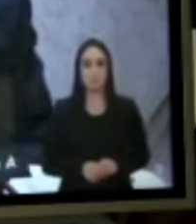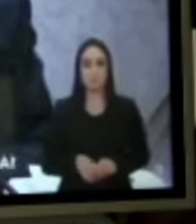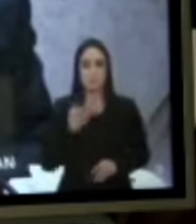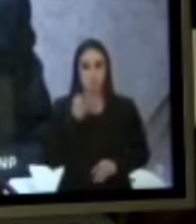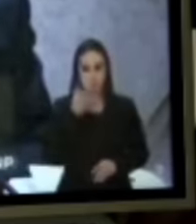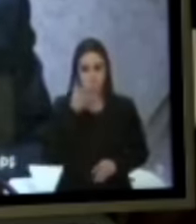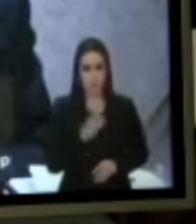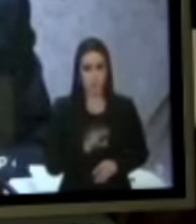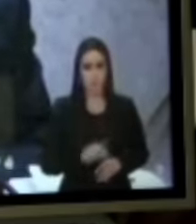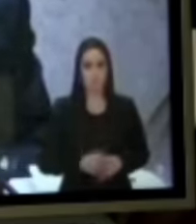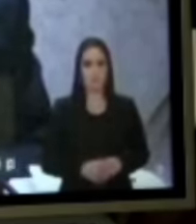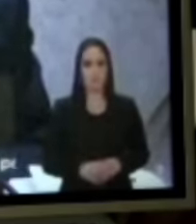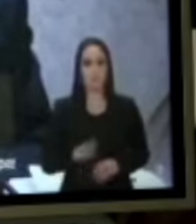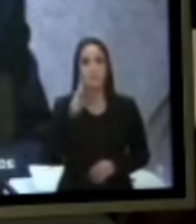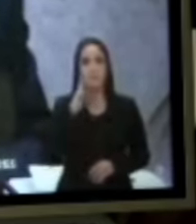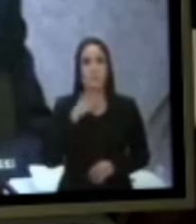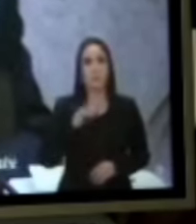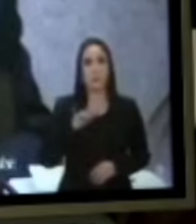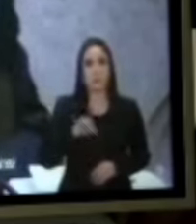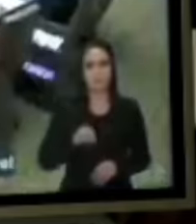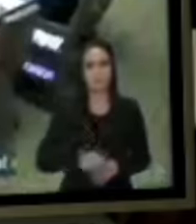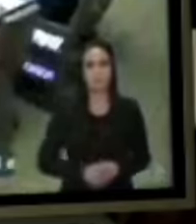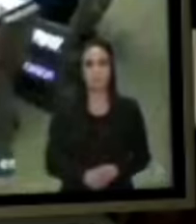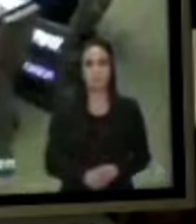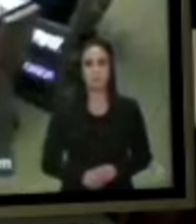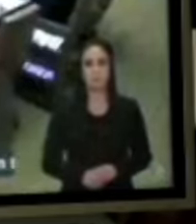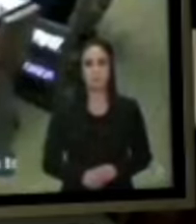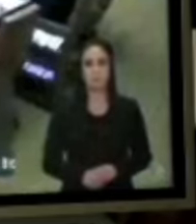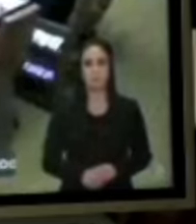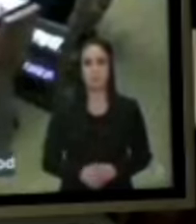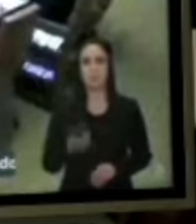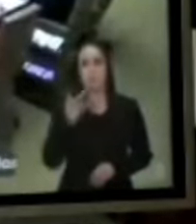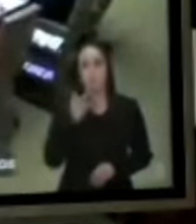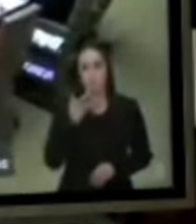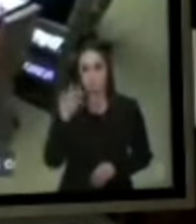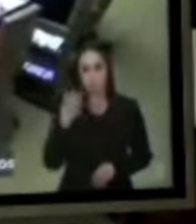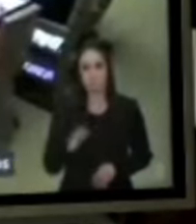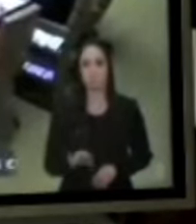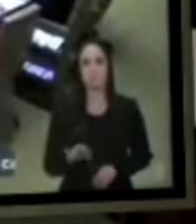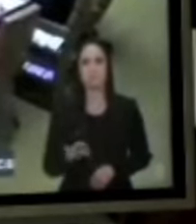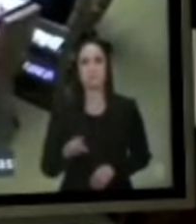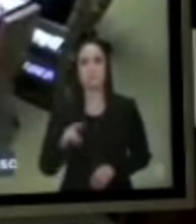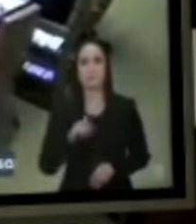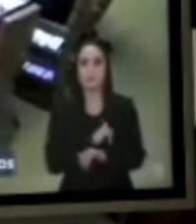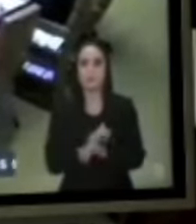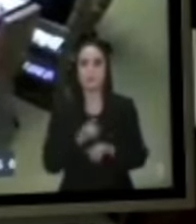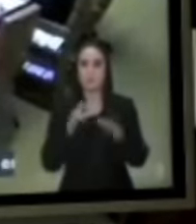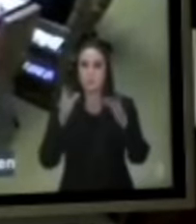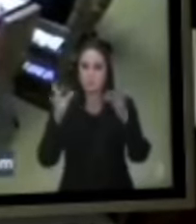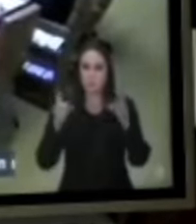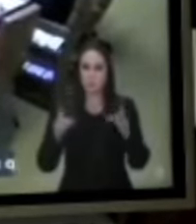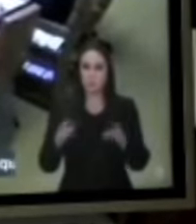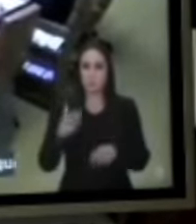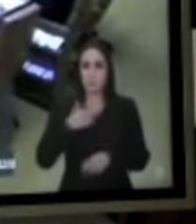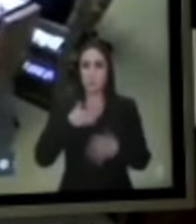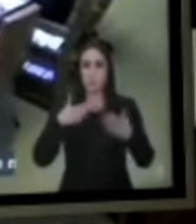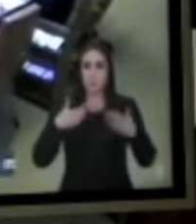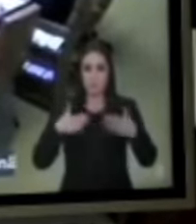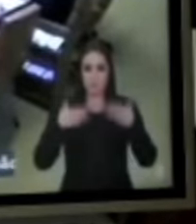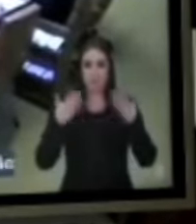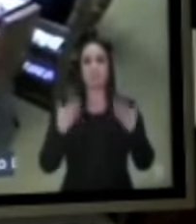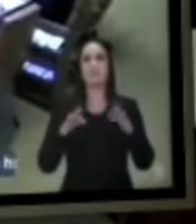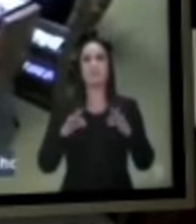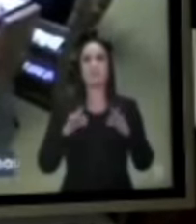certo Paulo confirma Exatamente isso essa a informação é precisa para minha surpresa e surpresa de